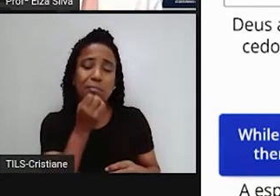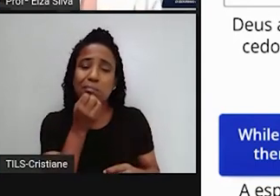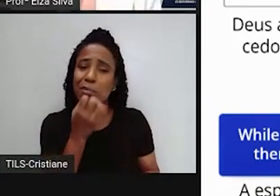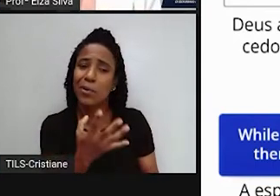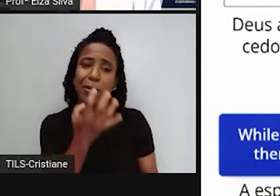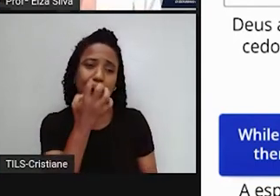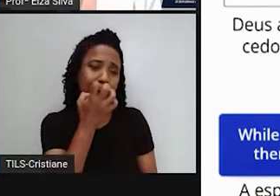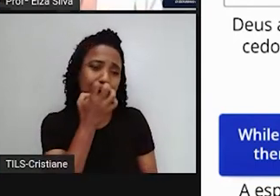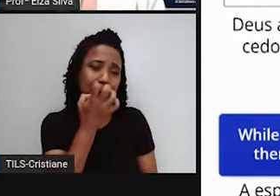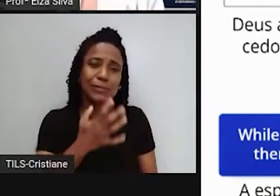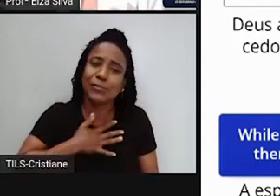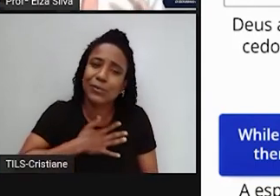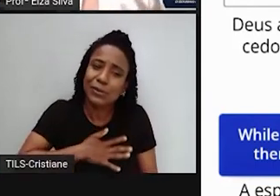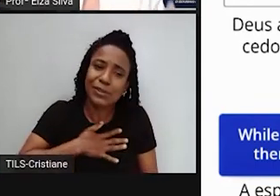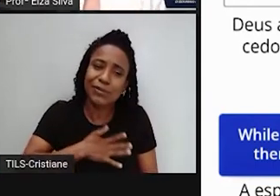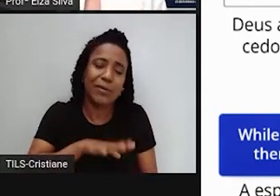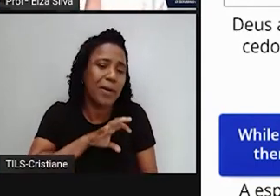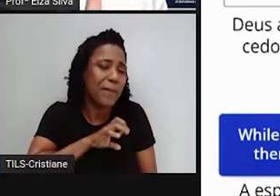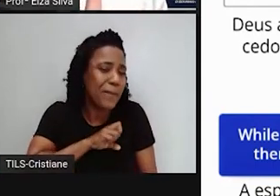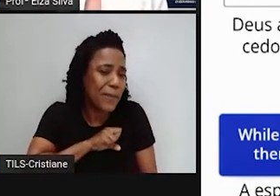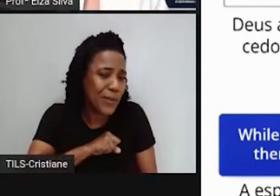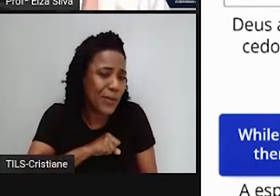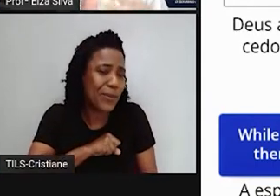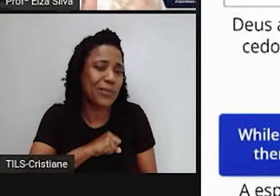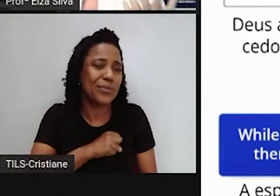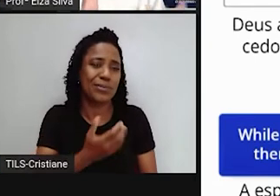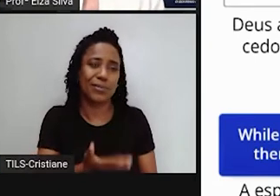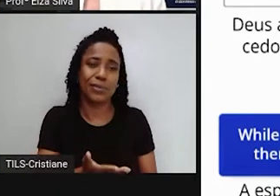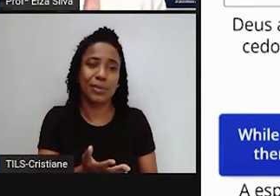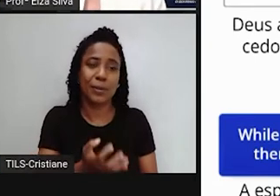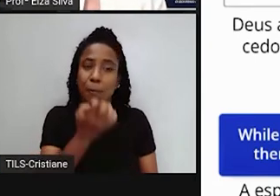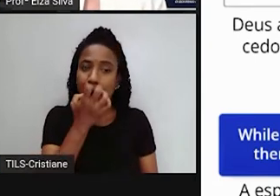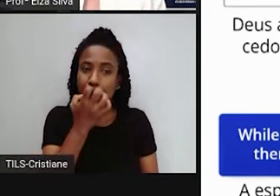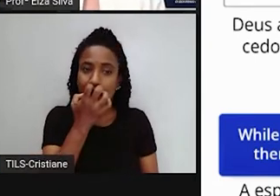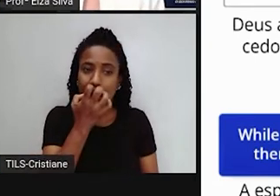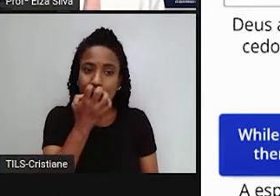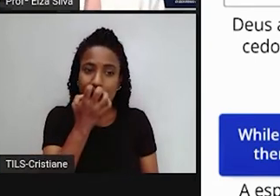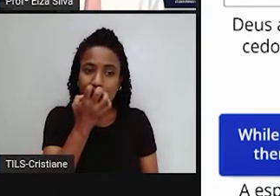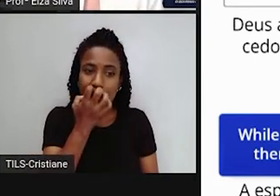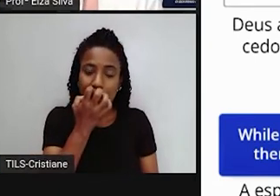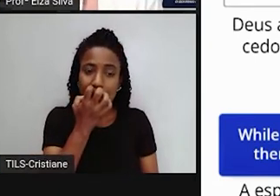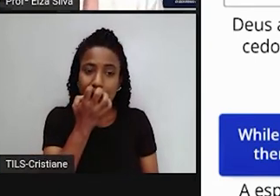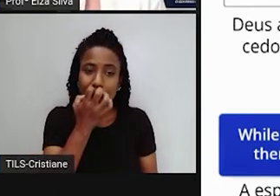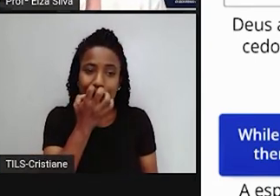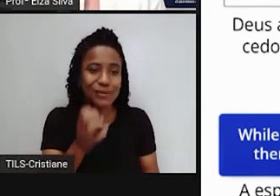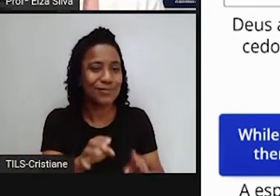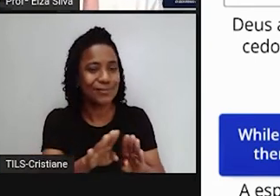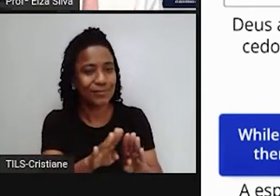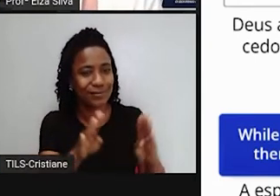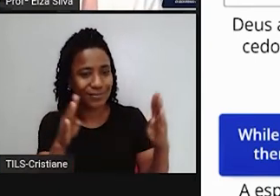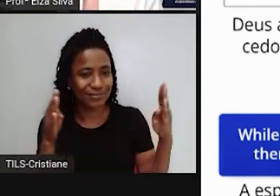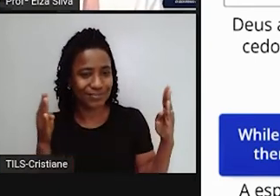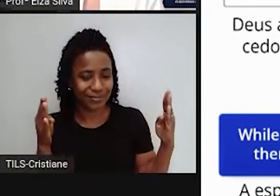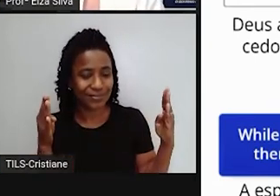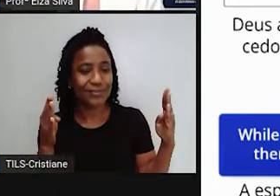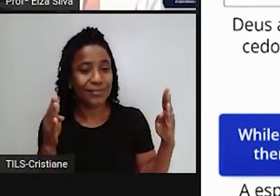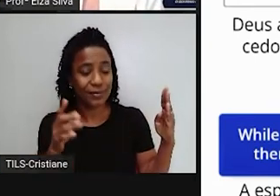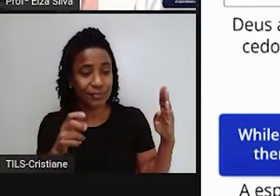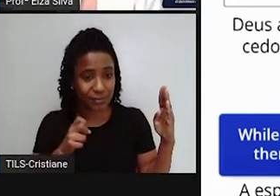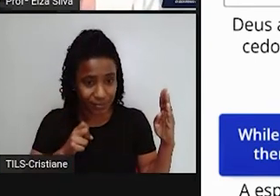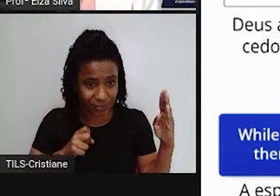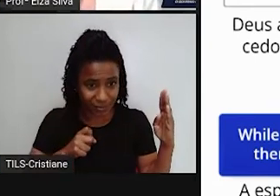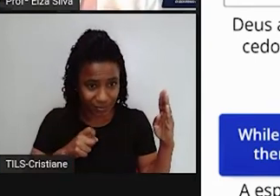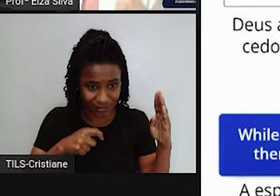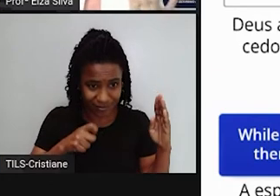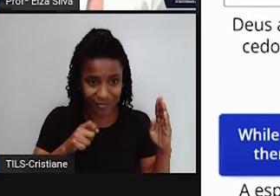tranquilo. Sempre quando ela abria a porta da casa dela, ele nunca disparou para o meio da rua e nesse dia ele disparou. Então,